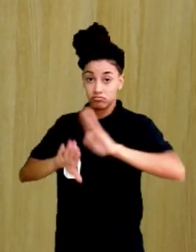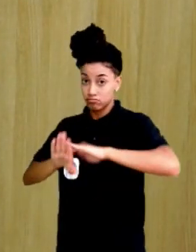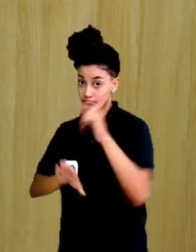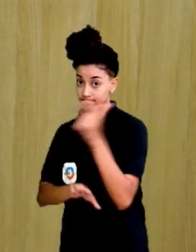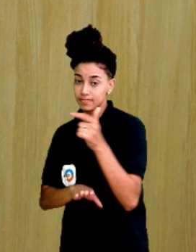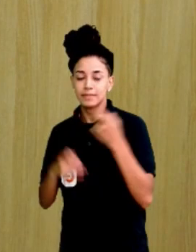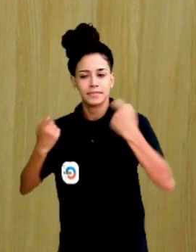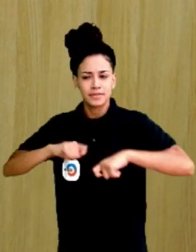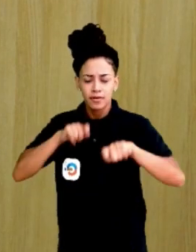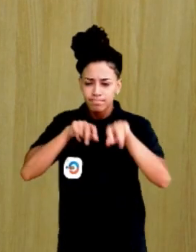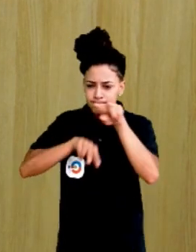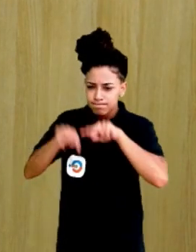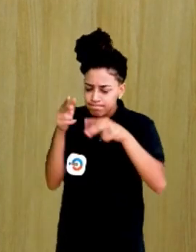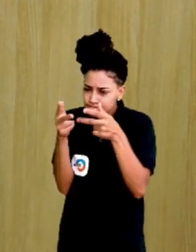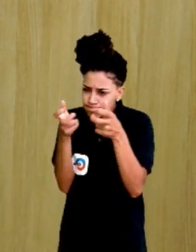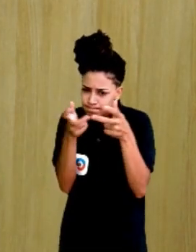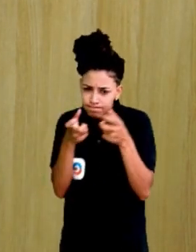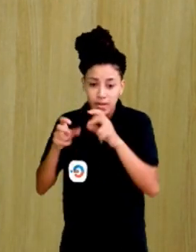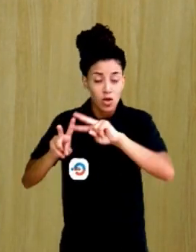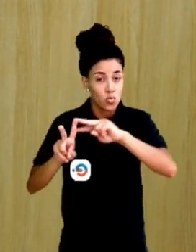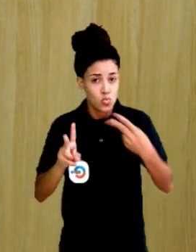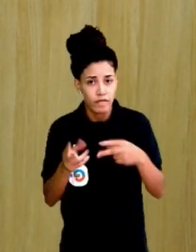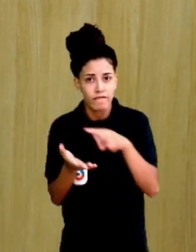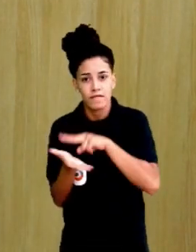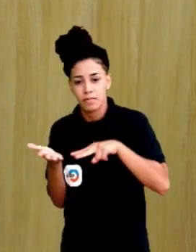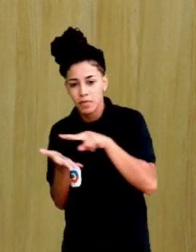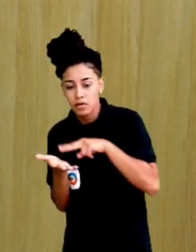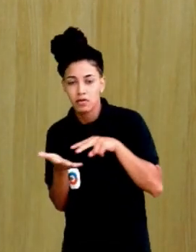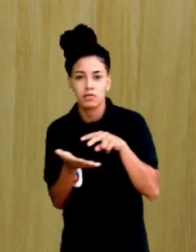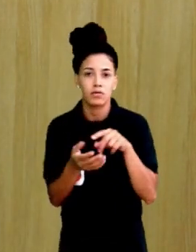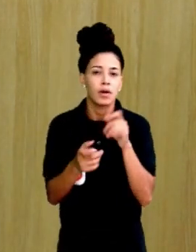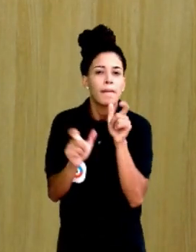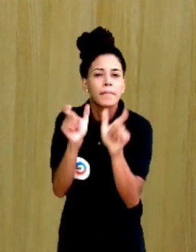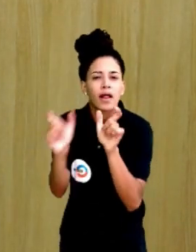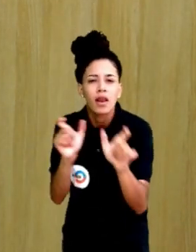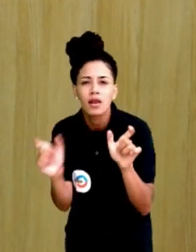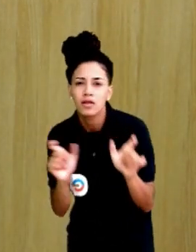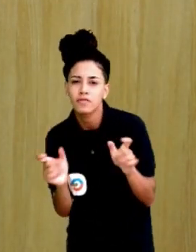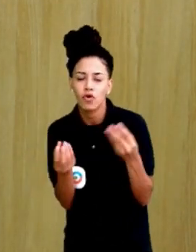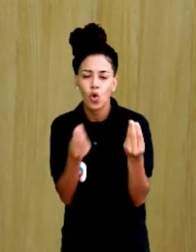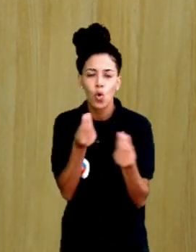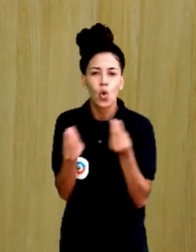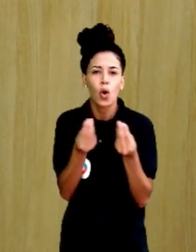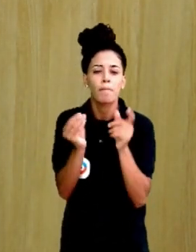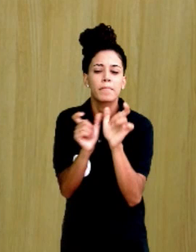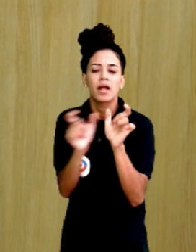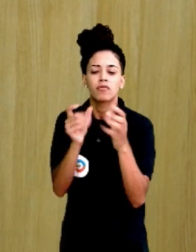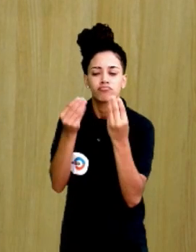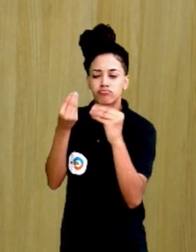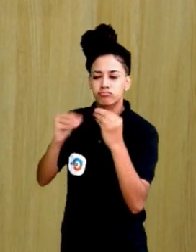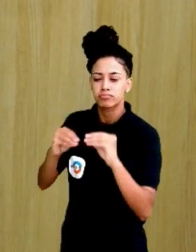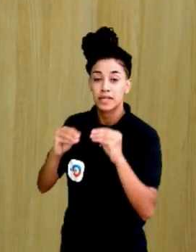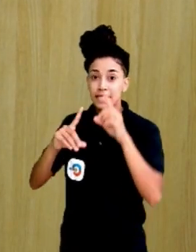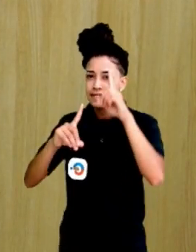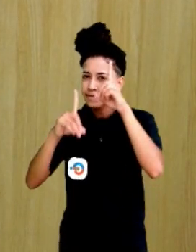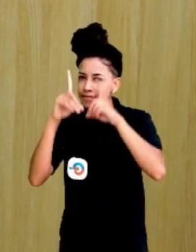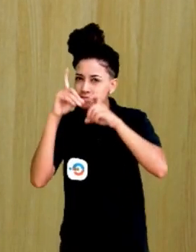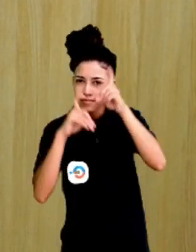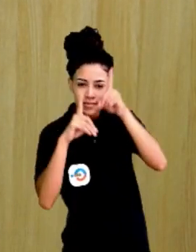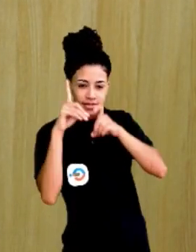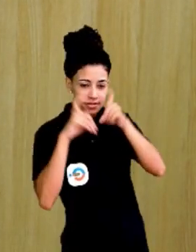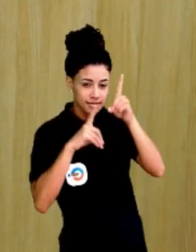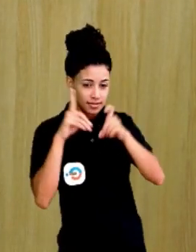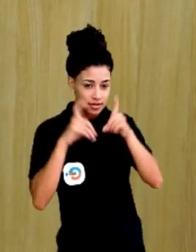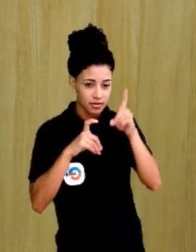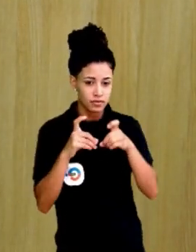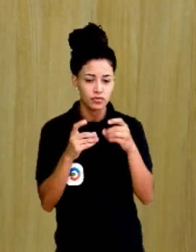gente analisar os recursos verbais como as palavras estão sendo empregadas as expressões de